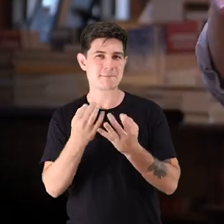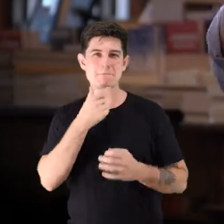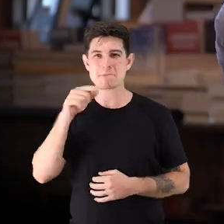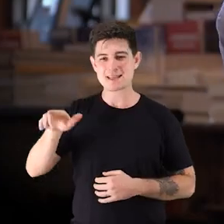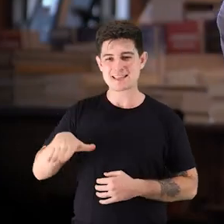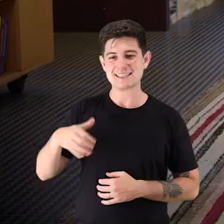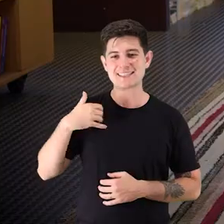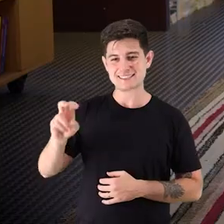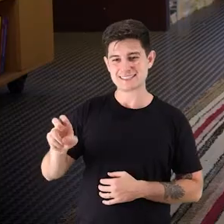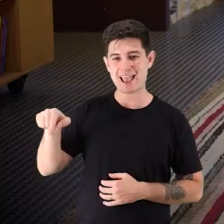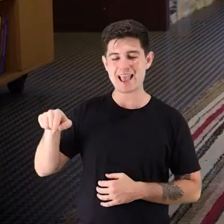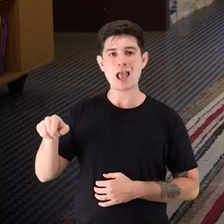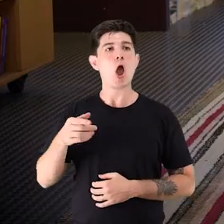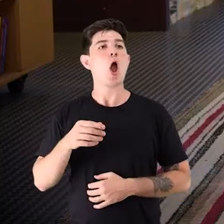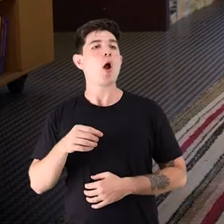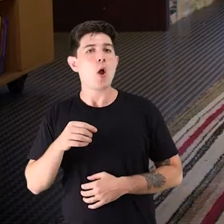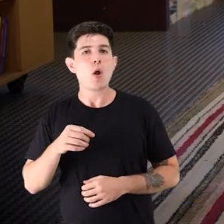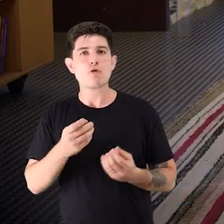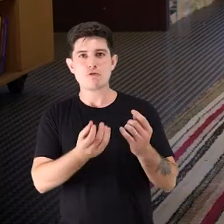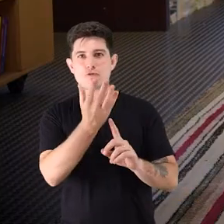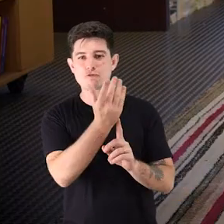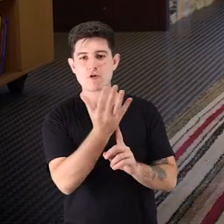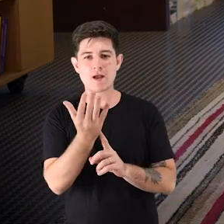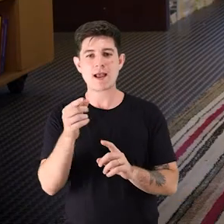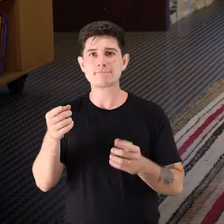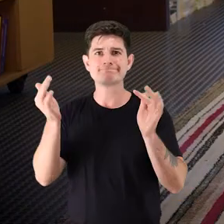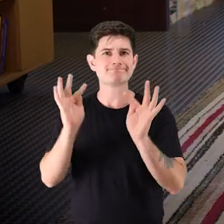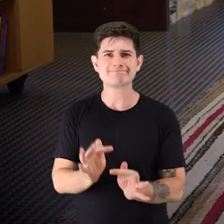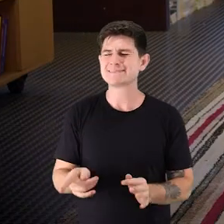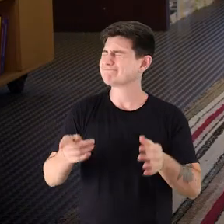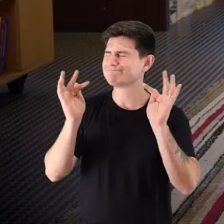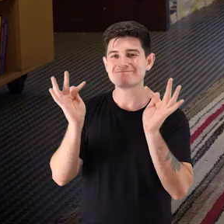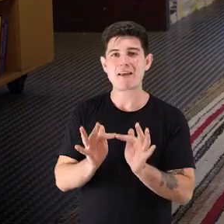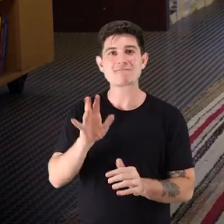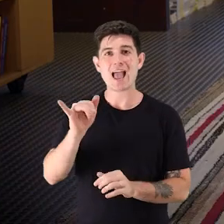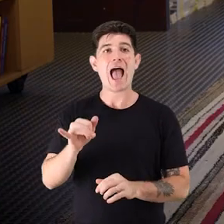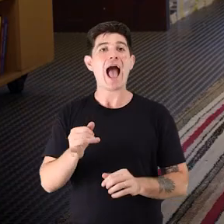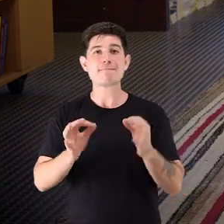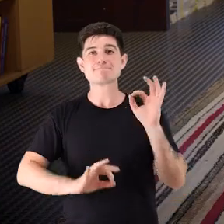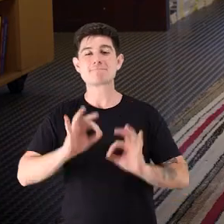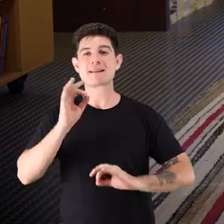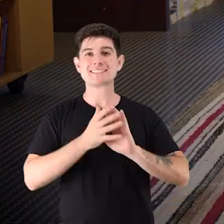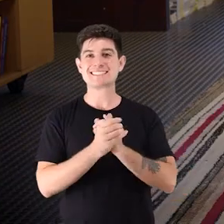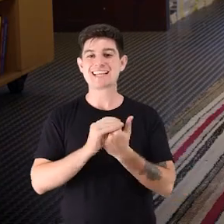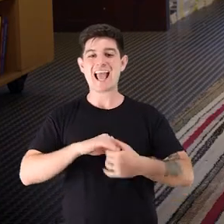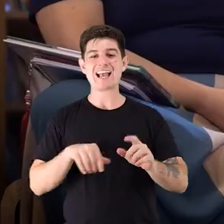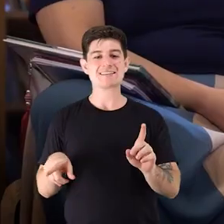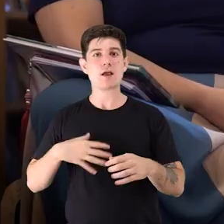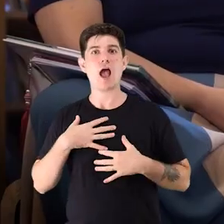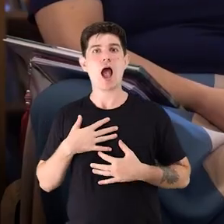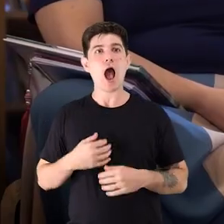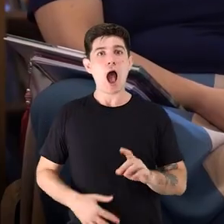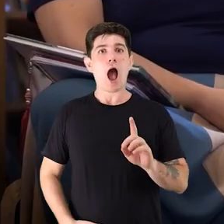amigo da família, ele tinha 5 anos, ele ia assoprar as velas do bolo e ele estava tão feliz que a parte mais legal é assoprar a vela quando você é pequeno, né?